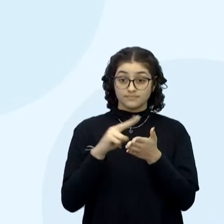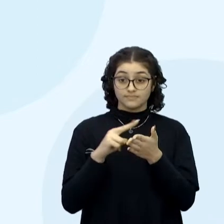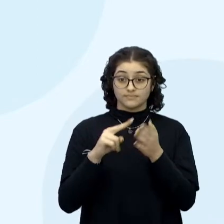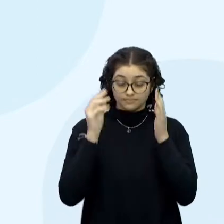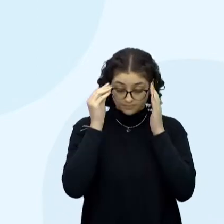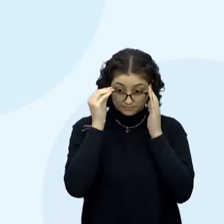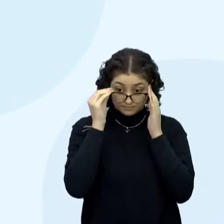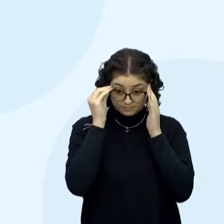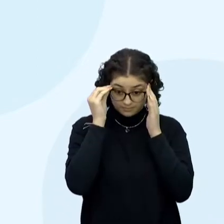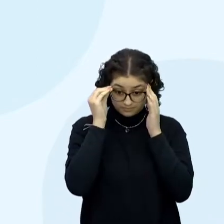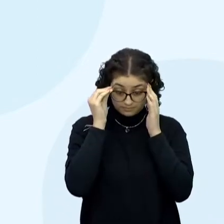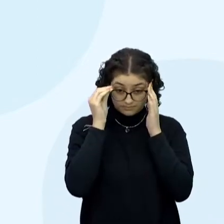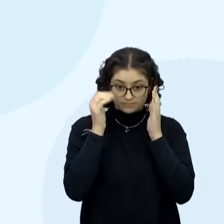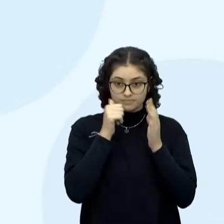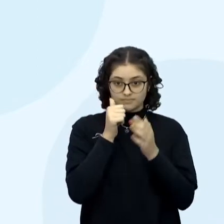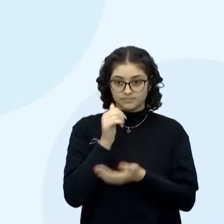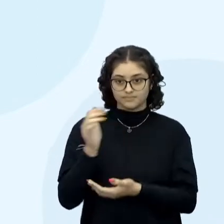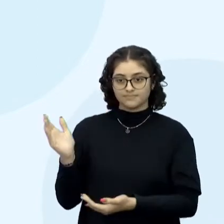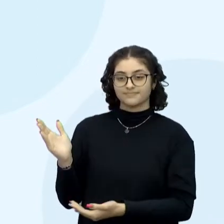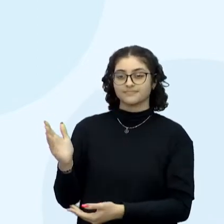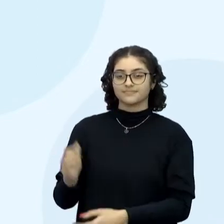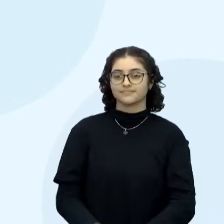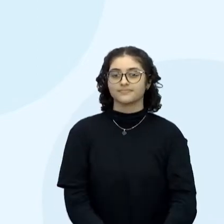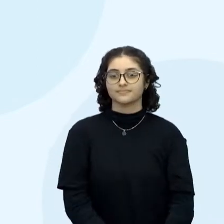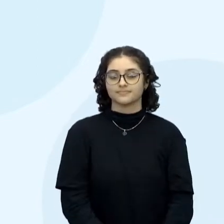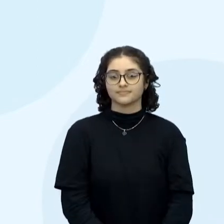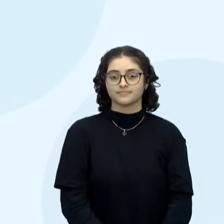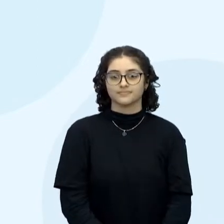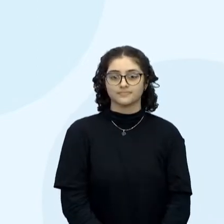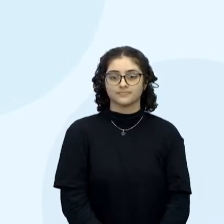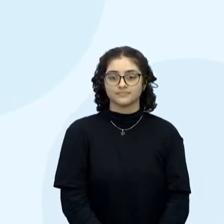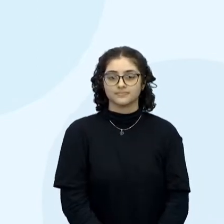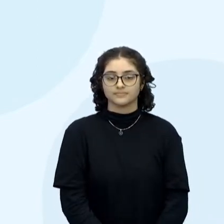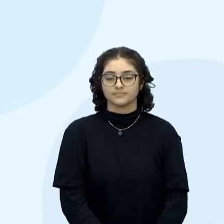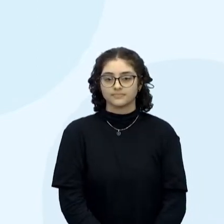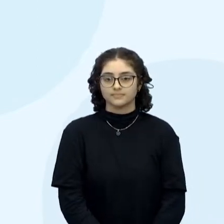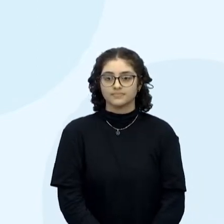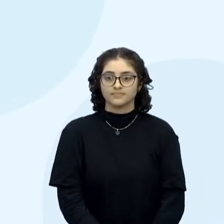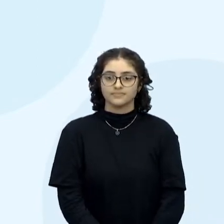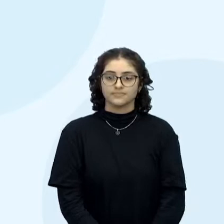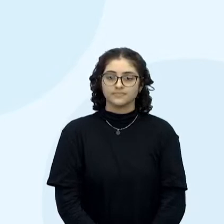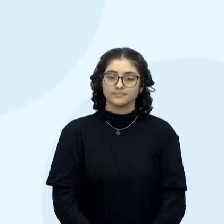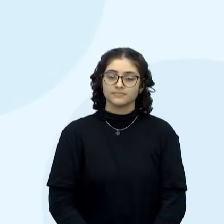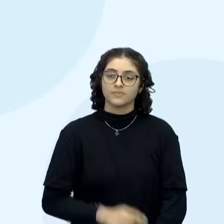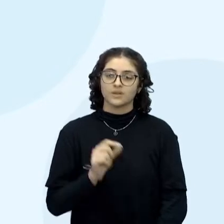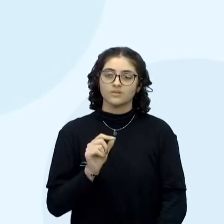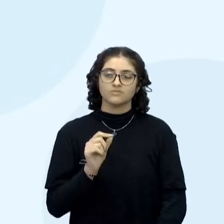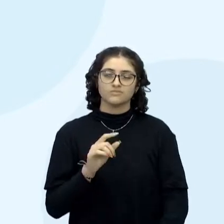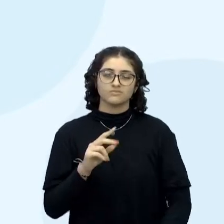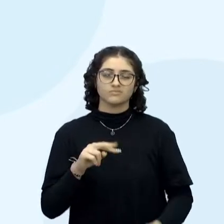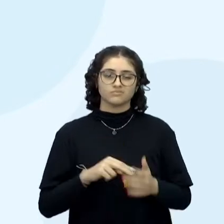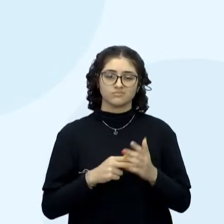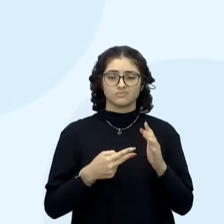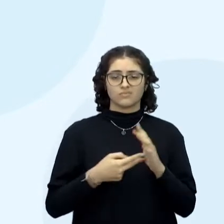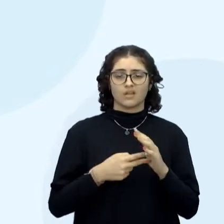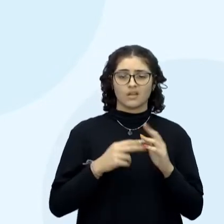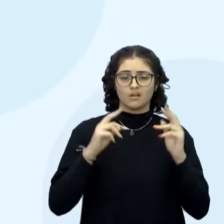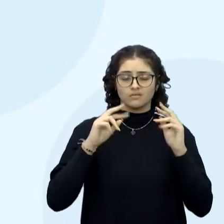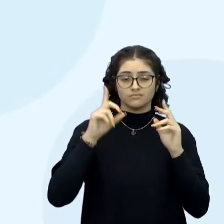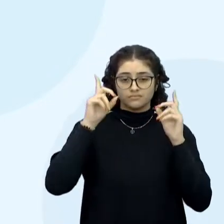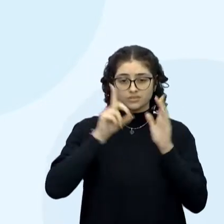da Hannah Arendt, que disse o seguinte para a gente: o conceito de direitos